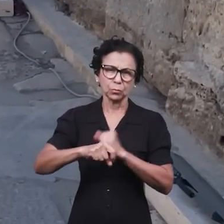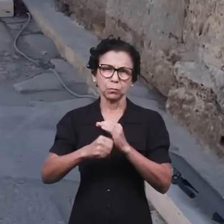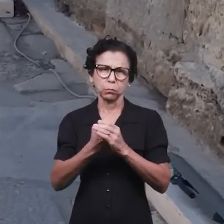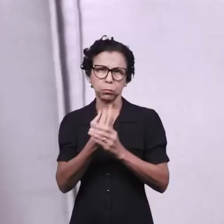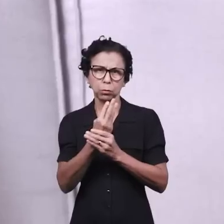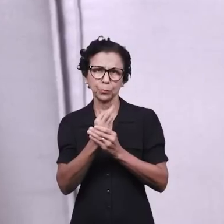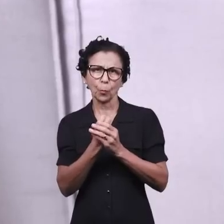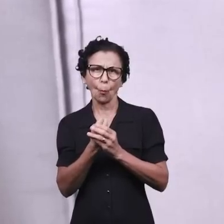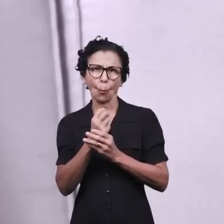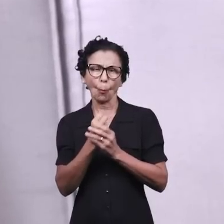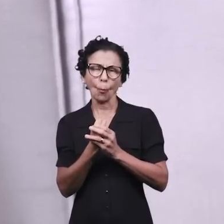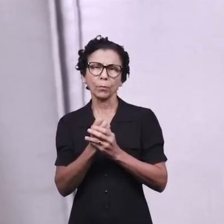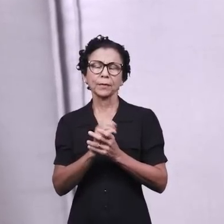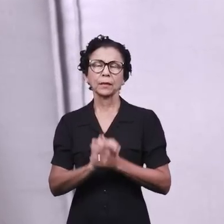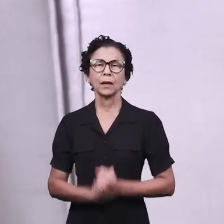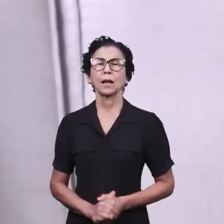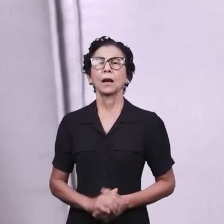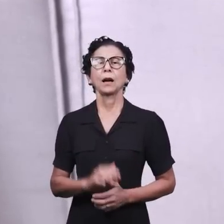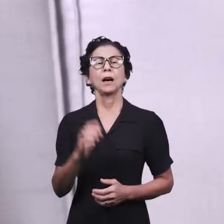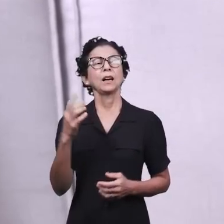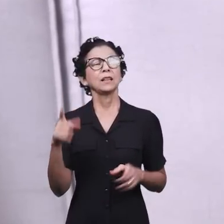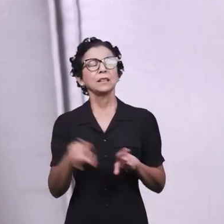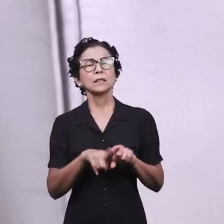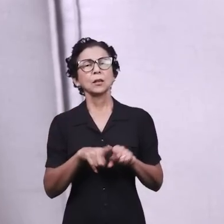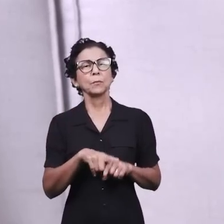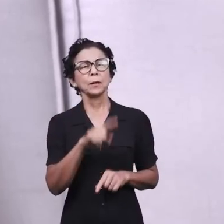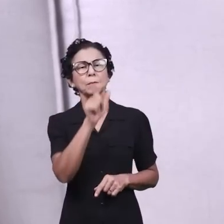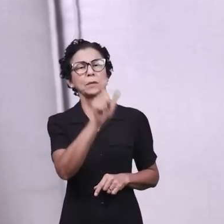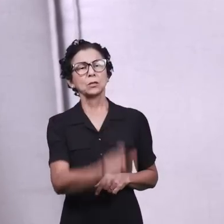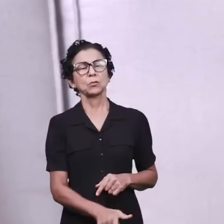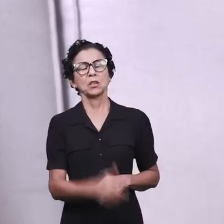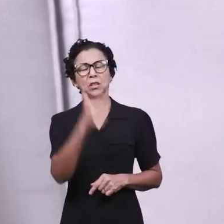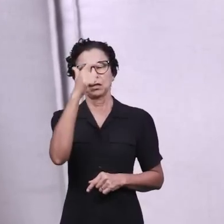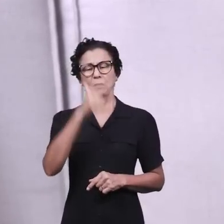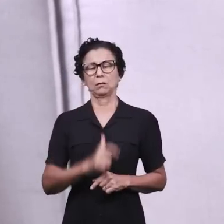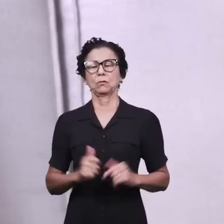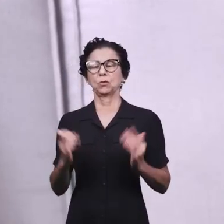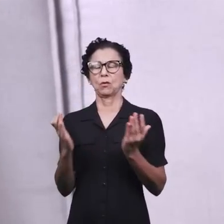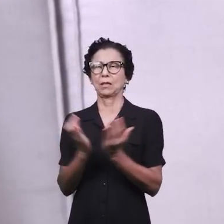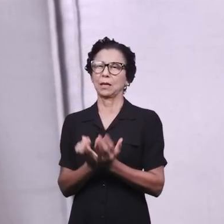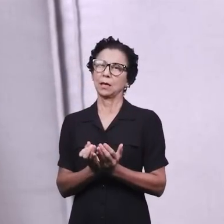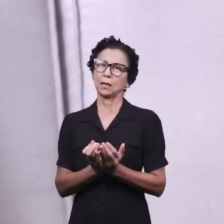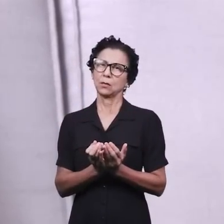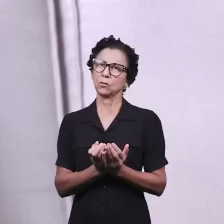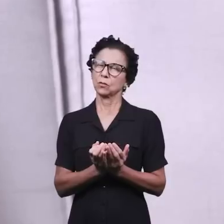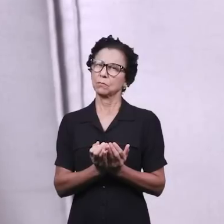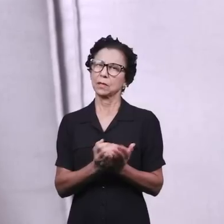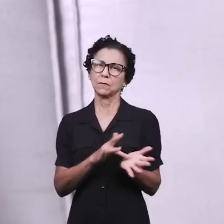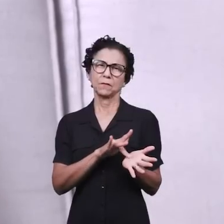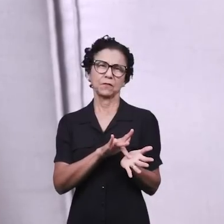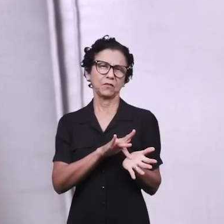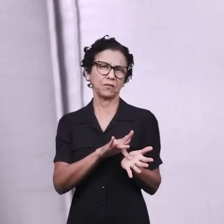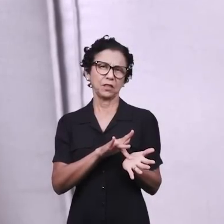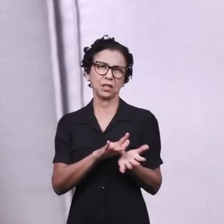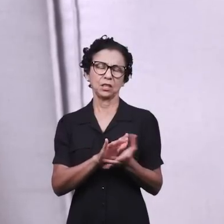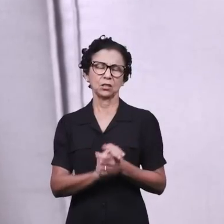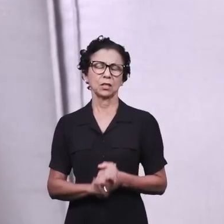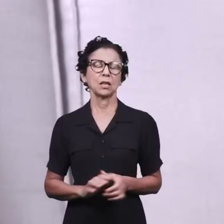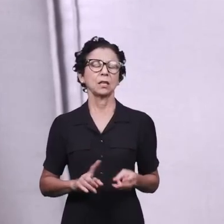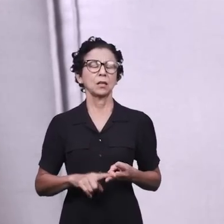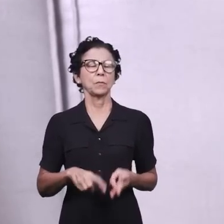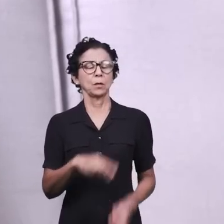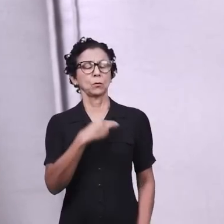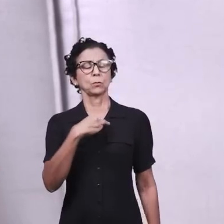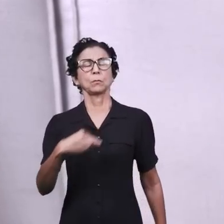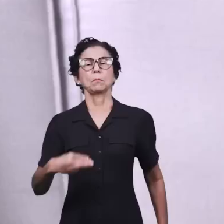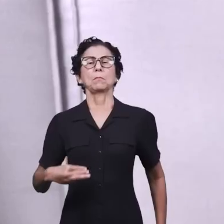ser apóstolos e não são. E ainda diz assim, e tu os achaste mentirosos. Quer dizer, eles dizem ser aquilo que não são. Dizem ser